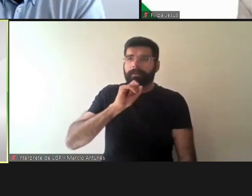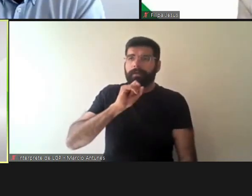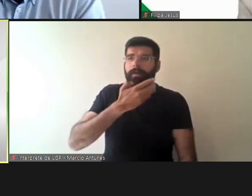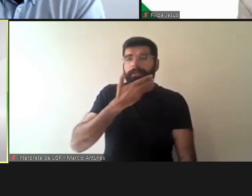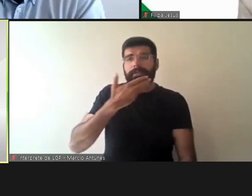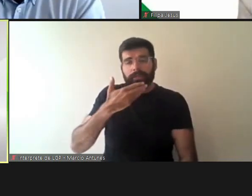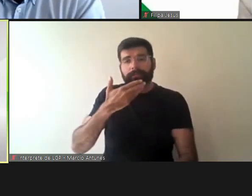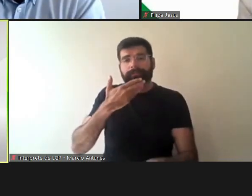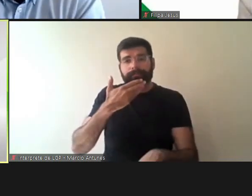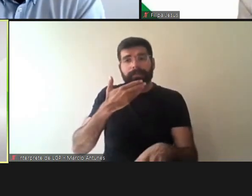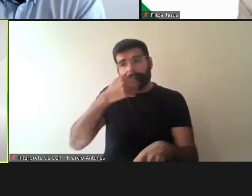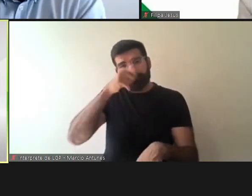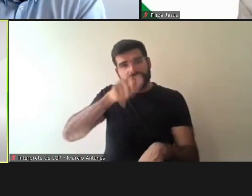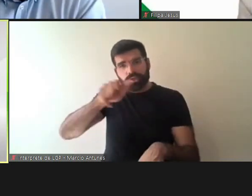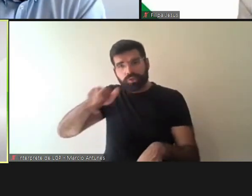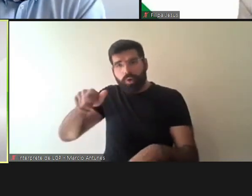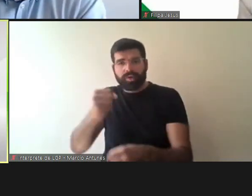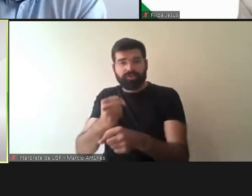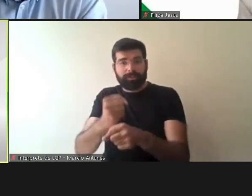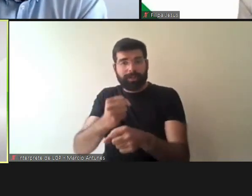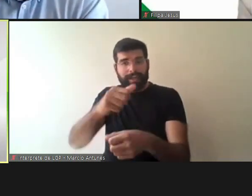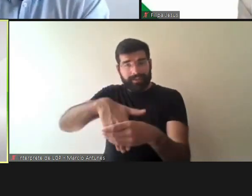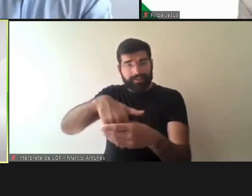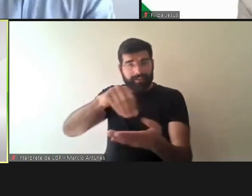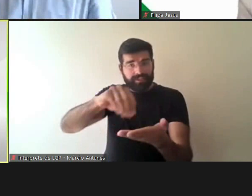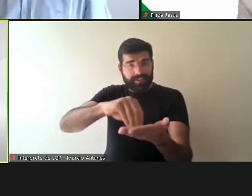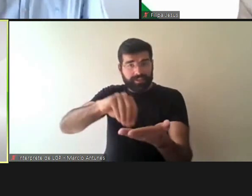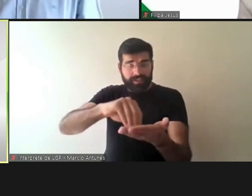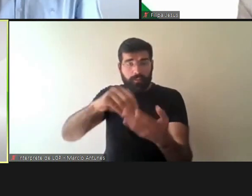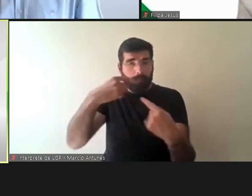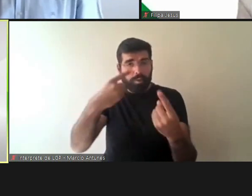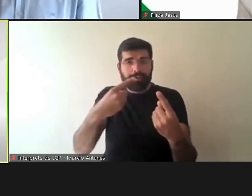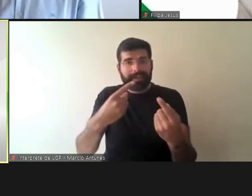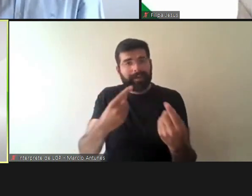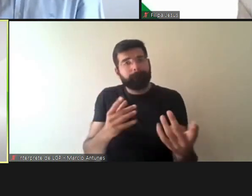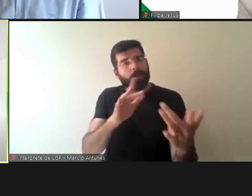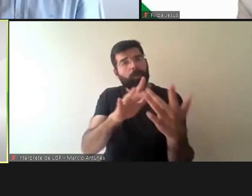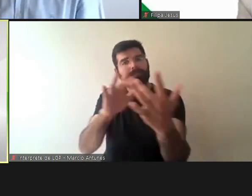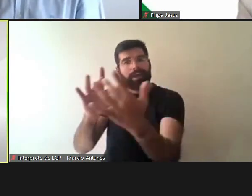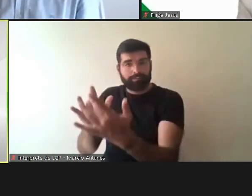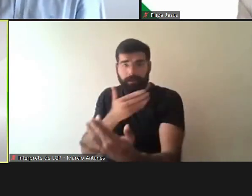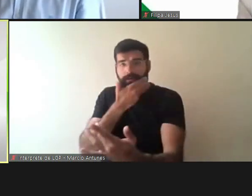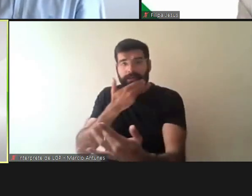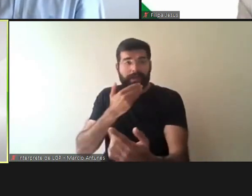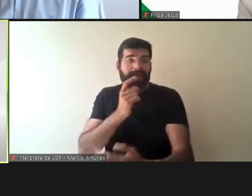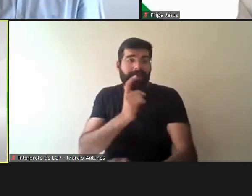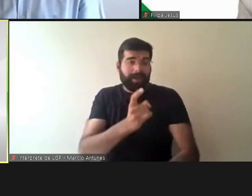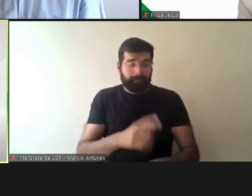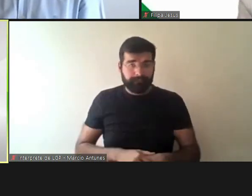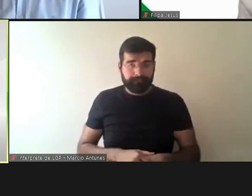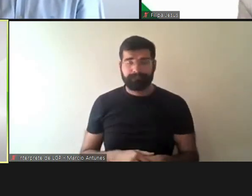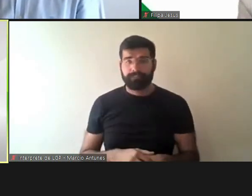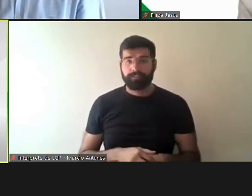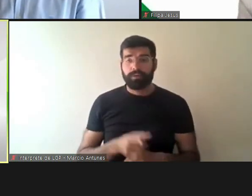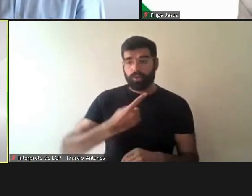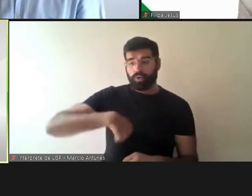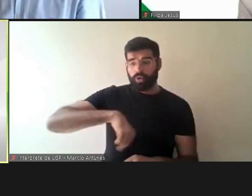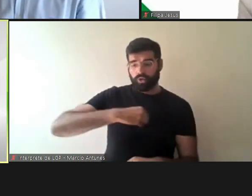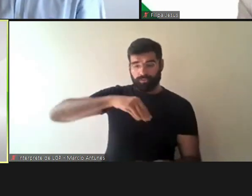aos trabalhadores da administração pública, que no caso concreto da nossa